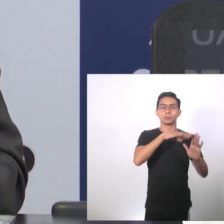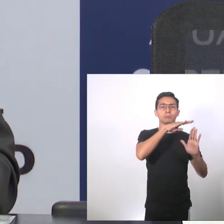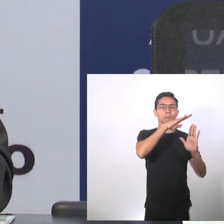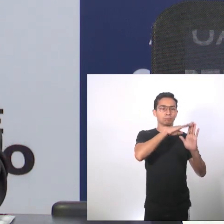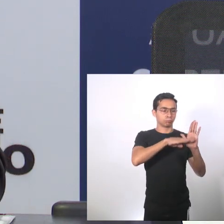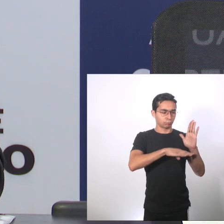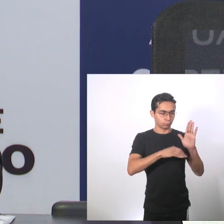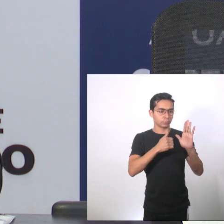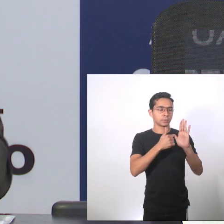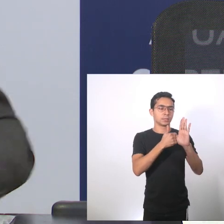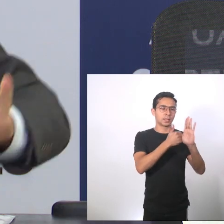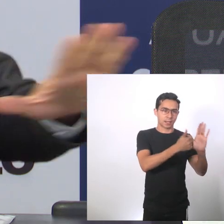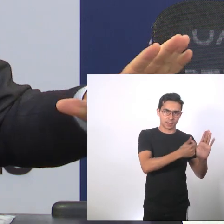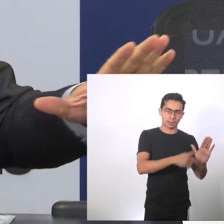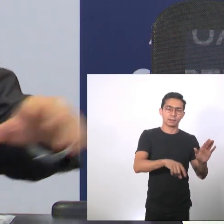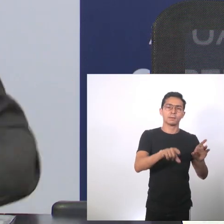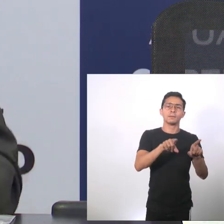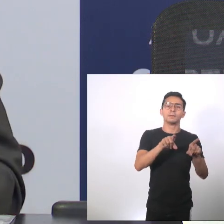momento seguinte,